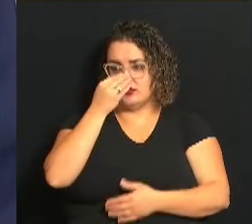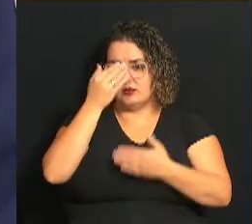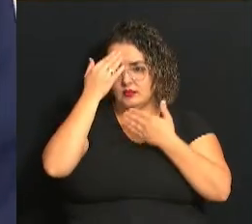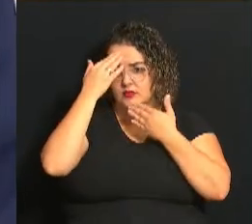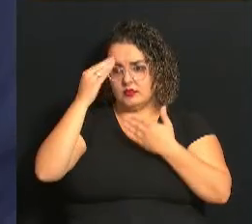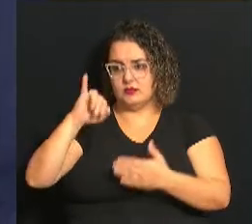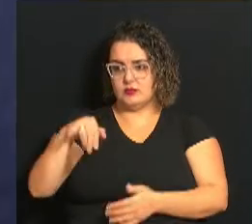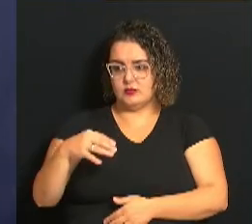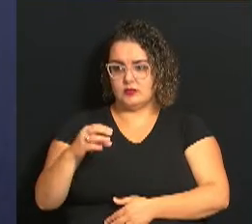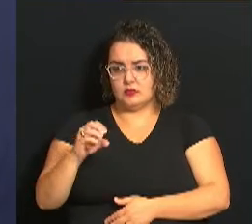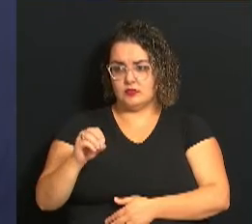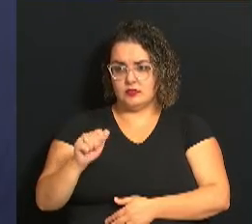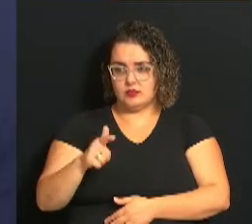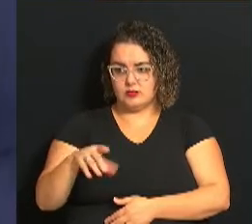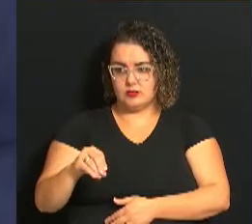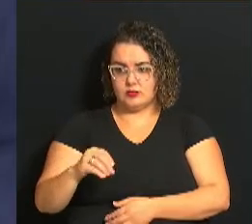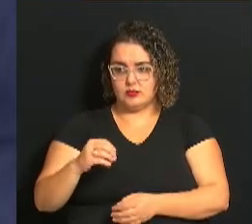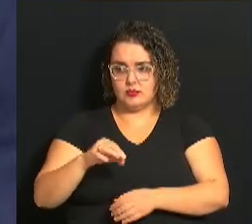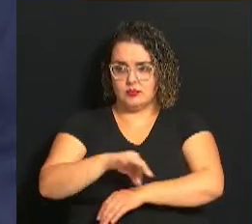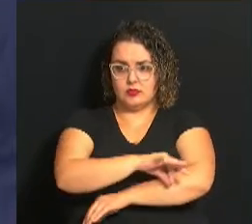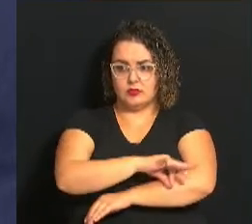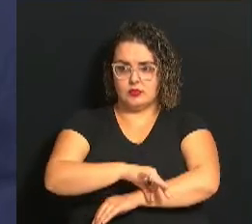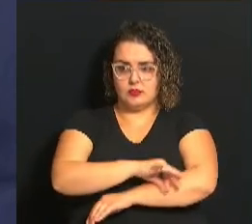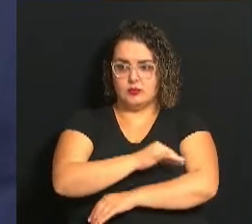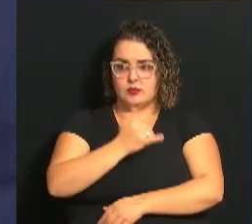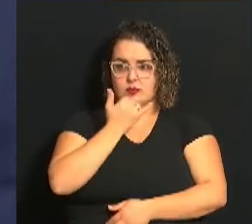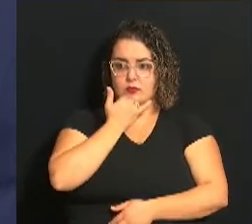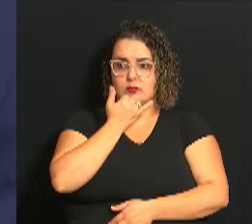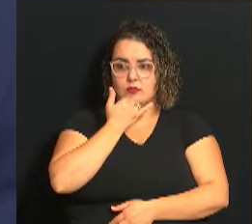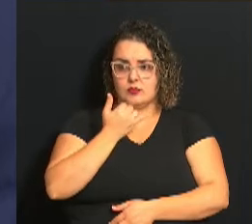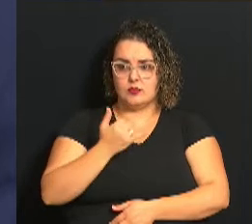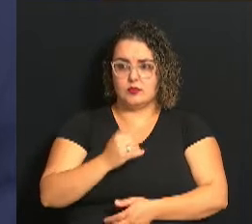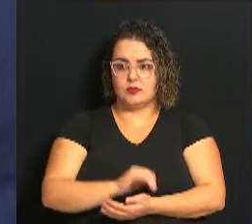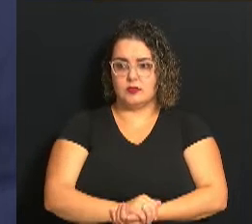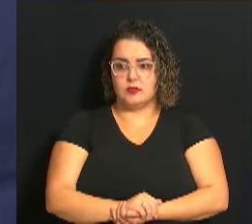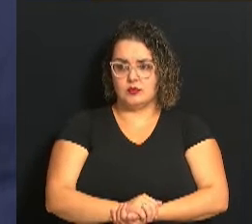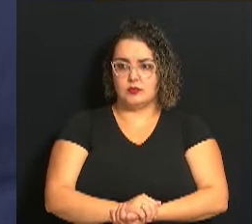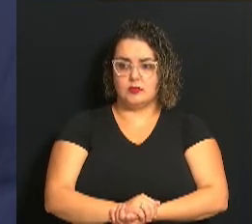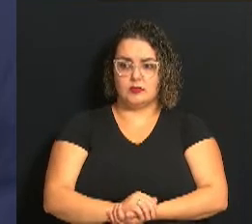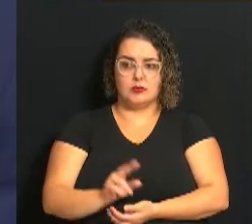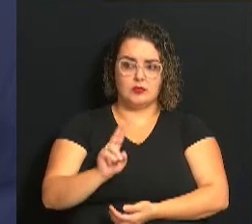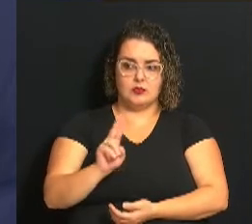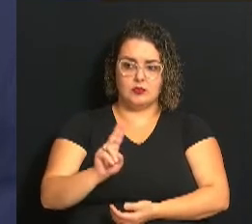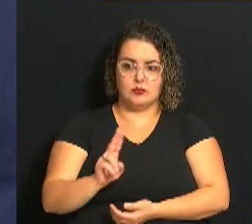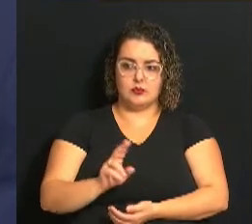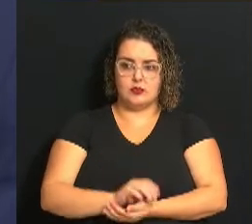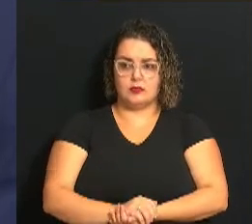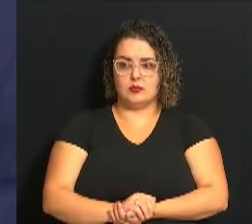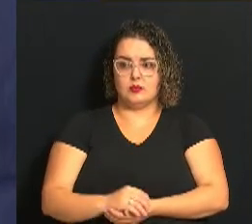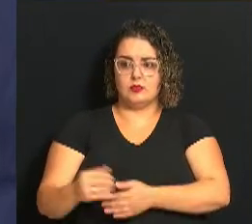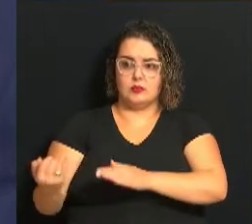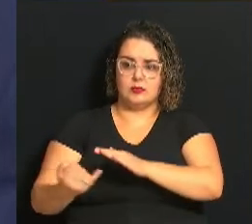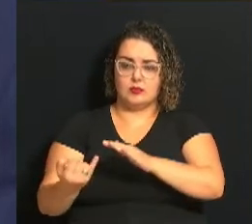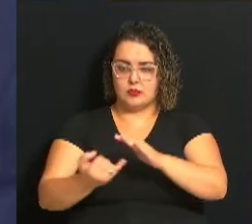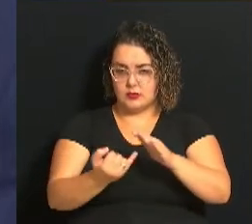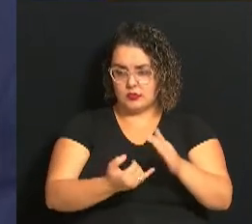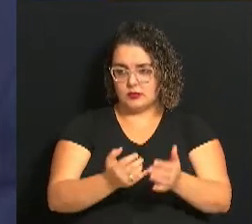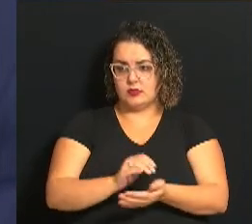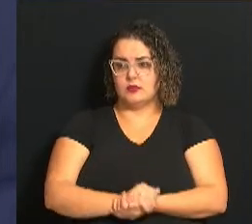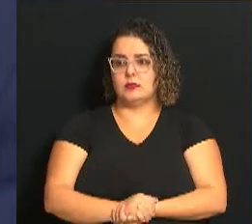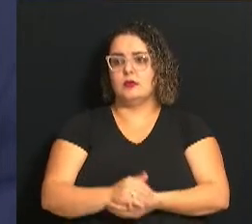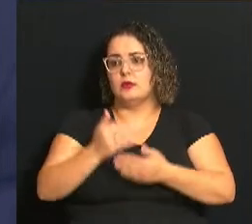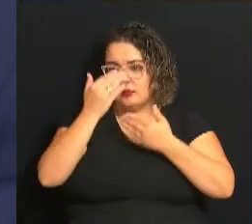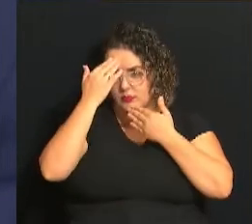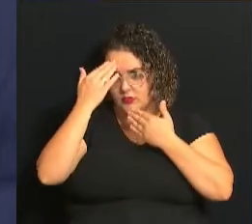né, arquiteto? Me perdoe pela falha, seu João, só não anotei o nome, tá, das entidades que o senhor representa, mas muito